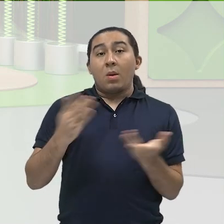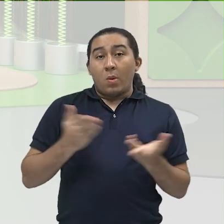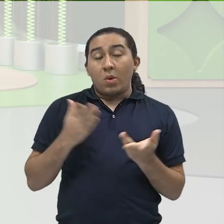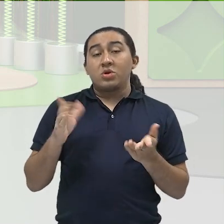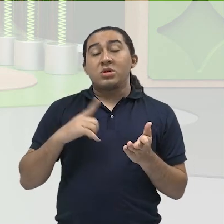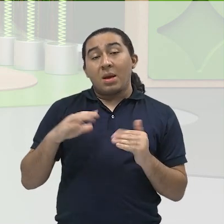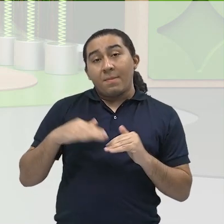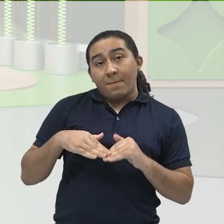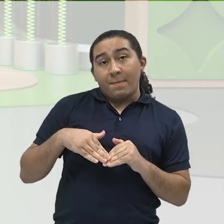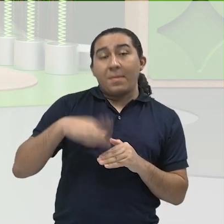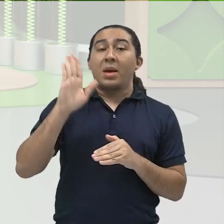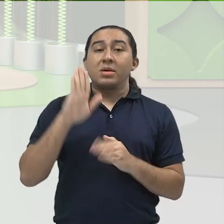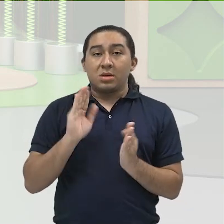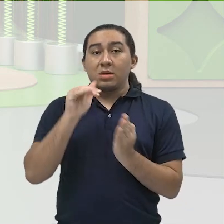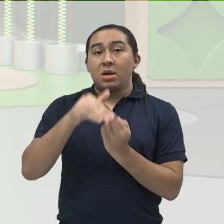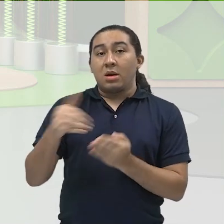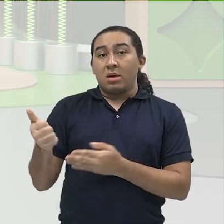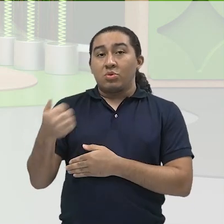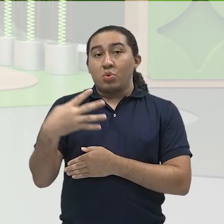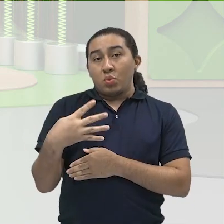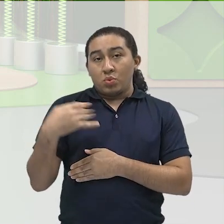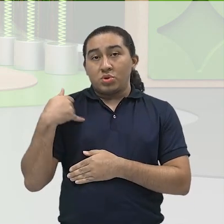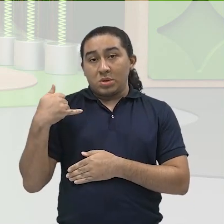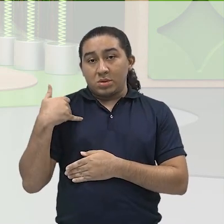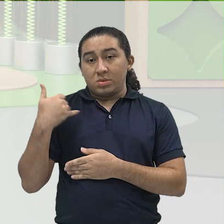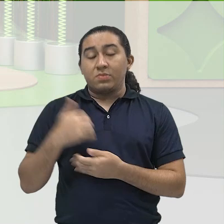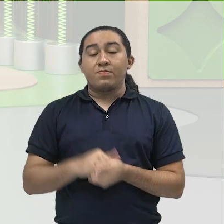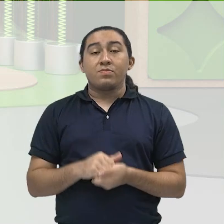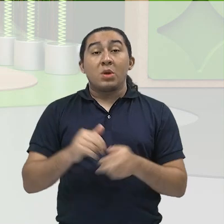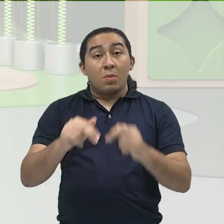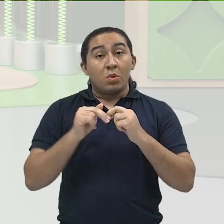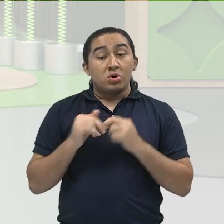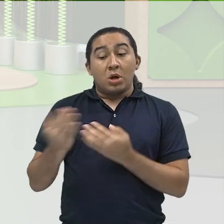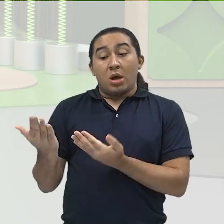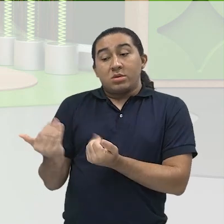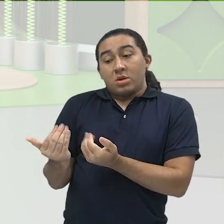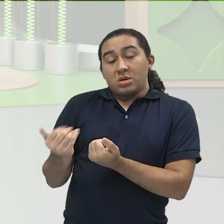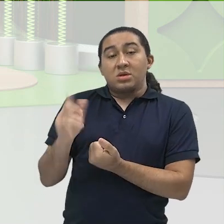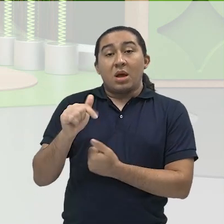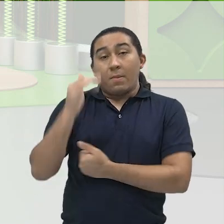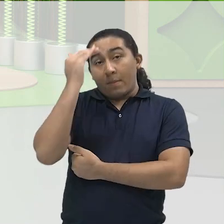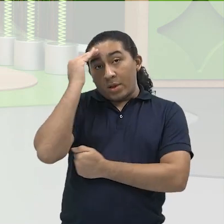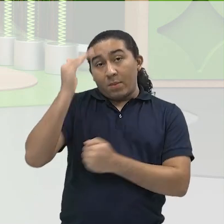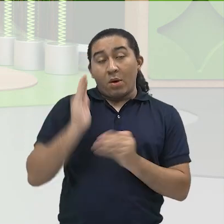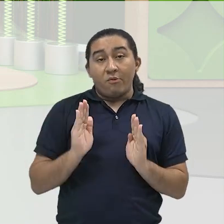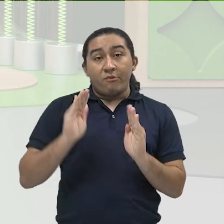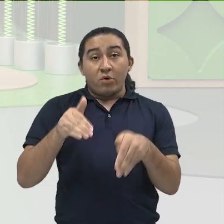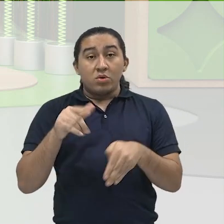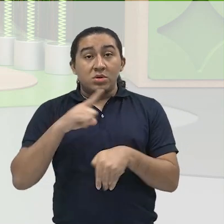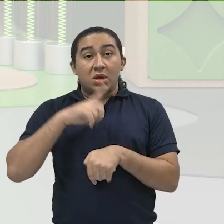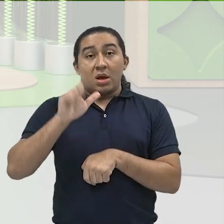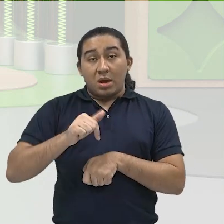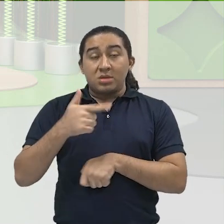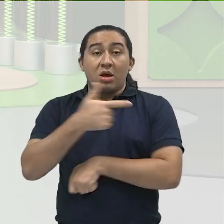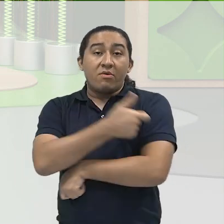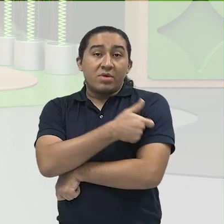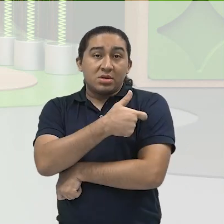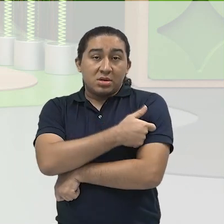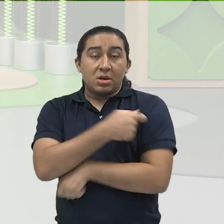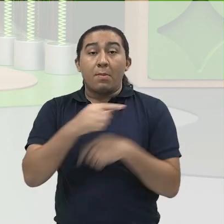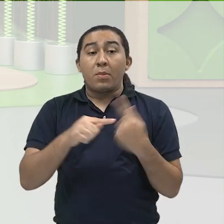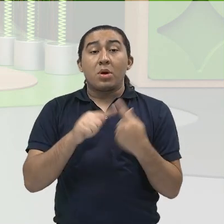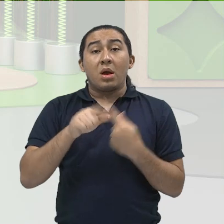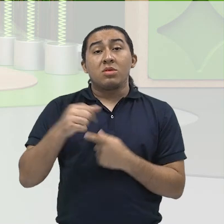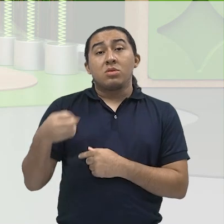tá? Vai até os 14 anos. Então quer dizer que os adolescentes são o principal foco para receber essa vacina, porque ela é